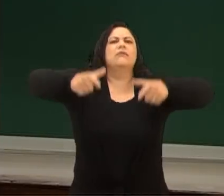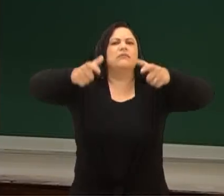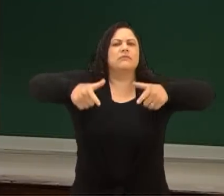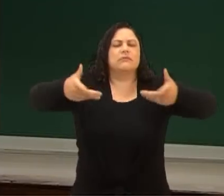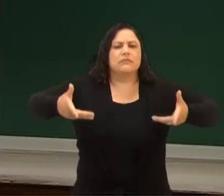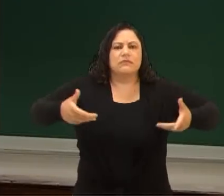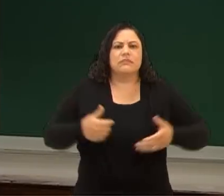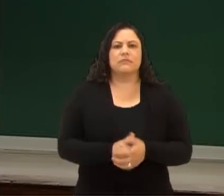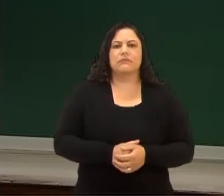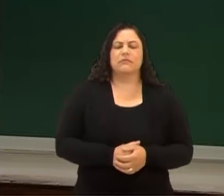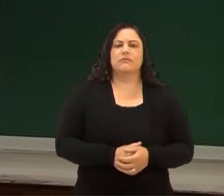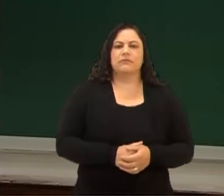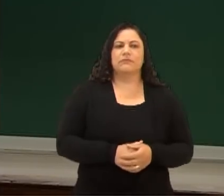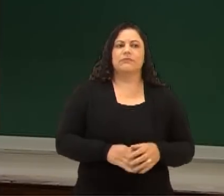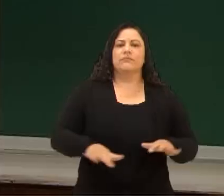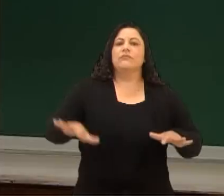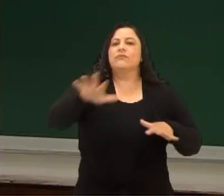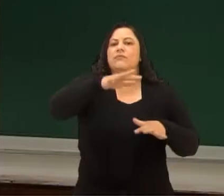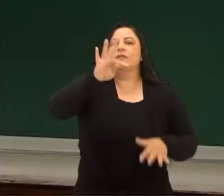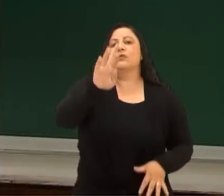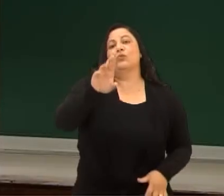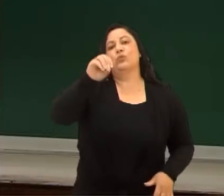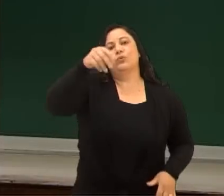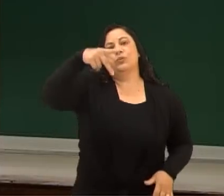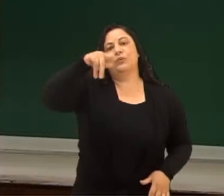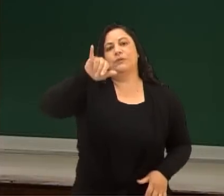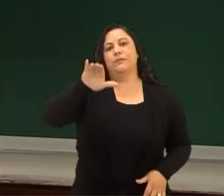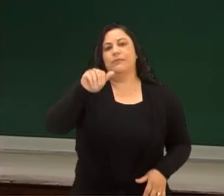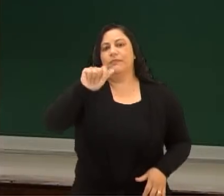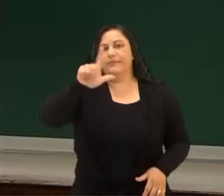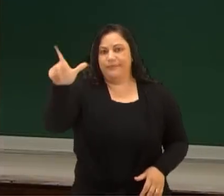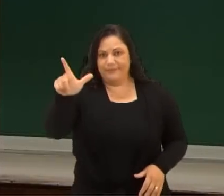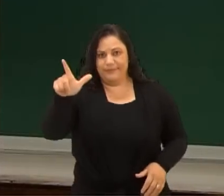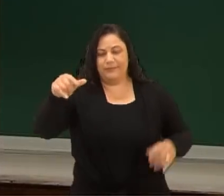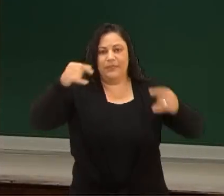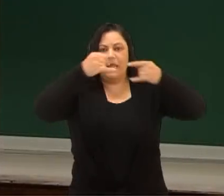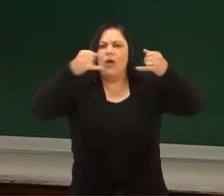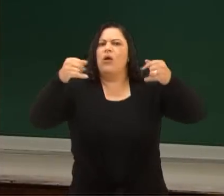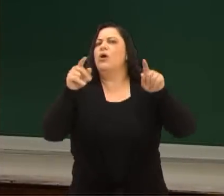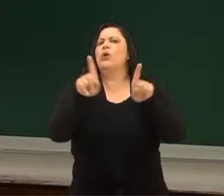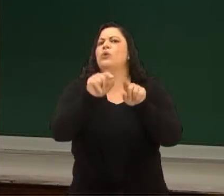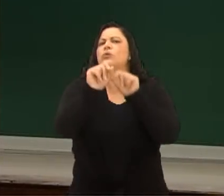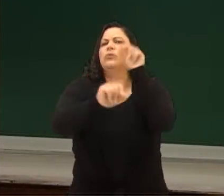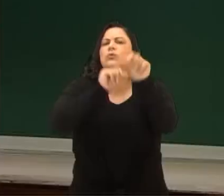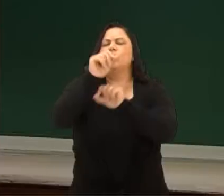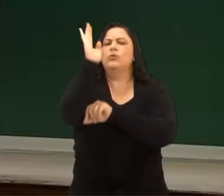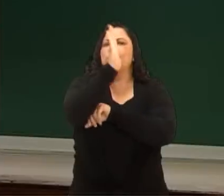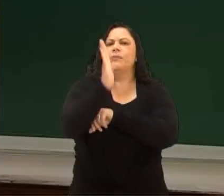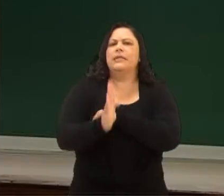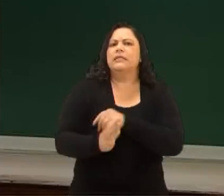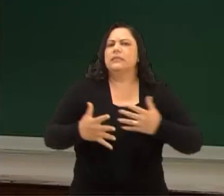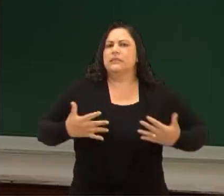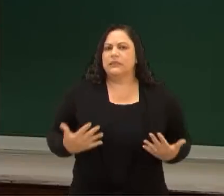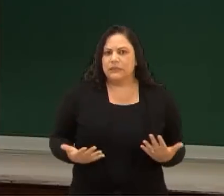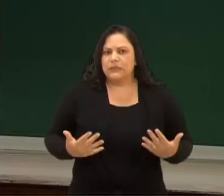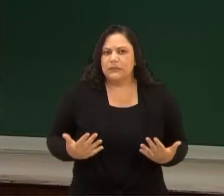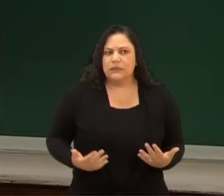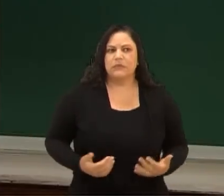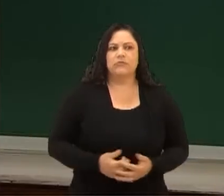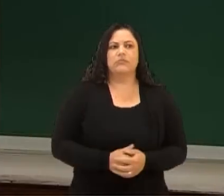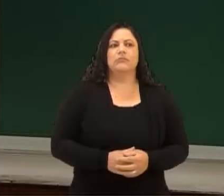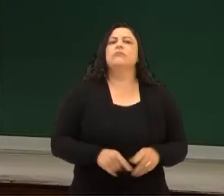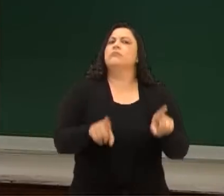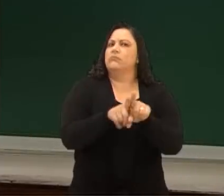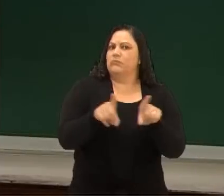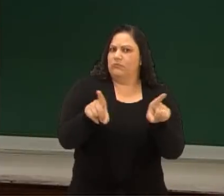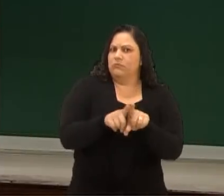localiza, na zona térmica tropical. Assim como o Brasil. O Brasil também, a bolinha ficou mais para baixo, devia um pouquinho mais para